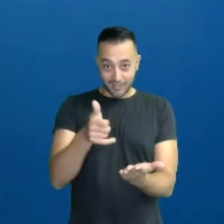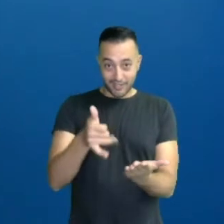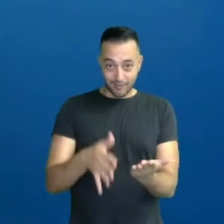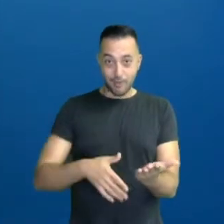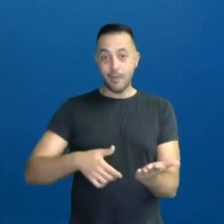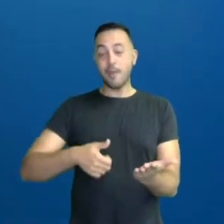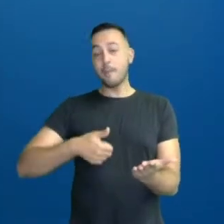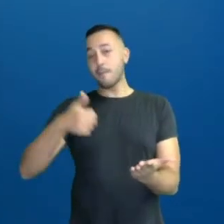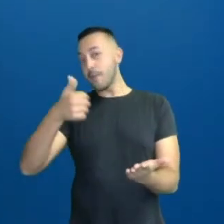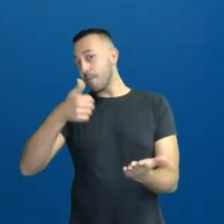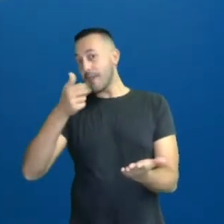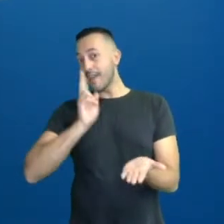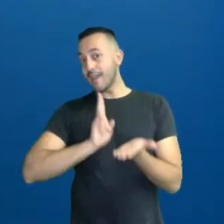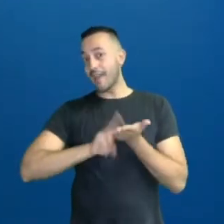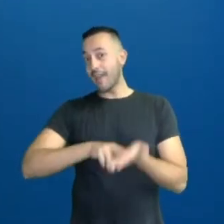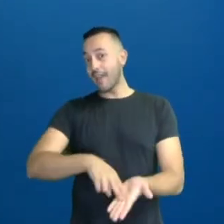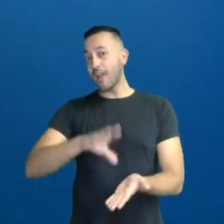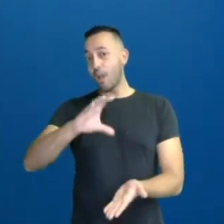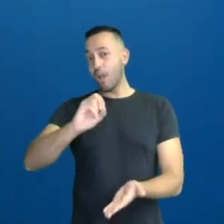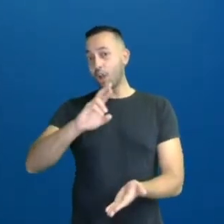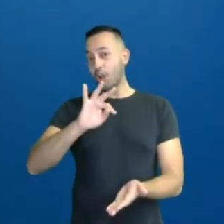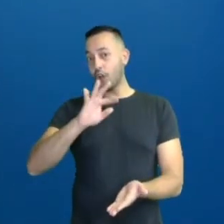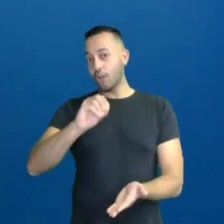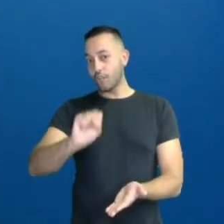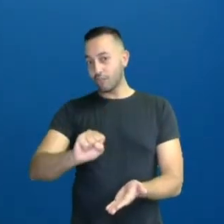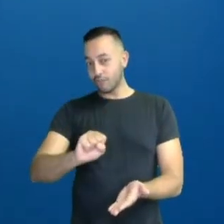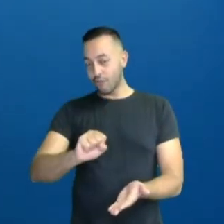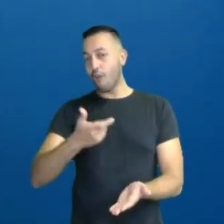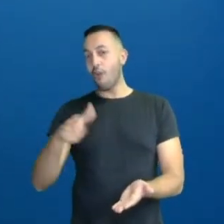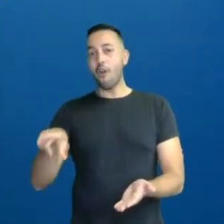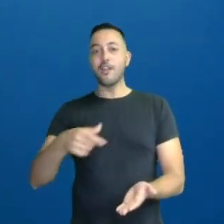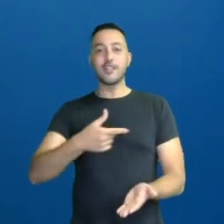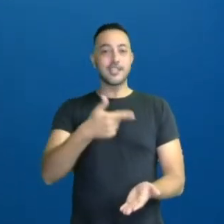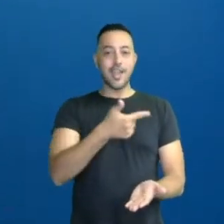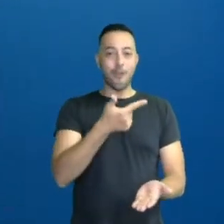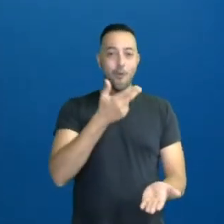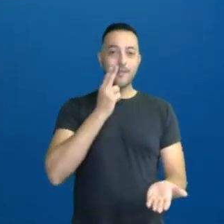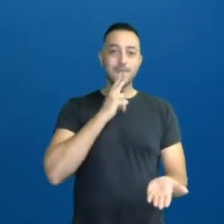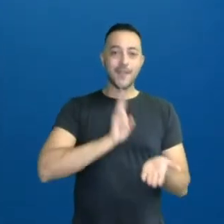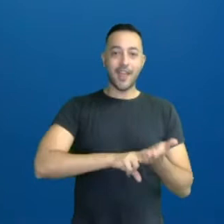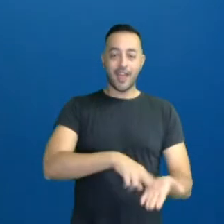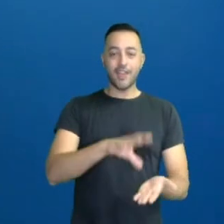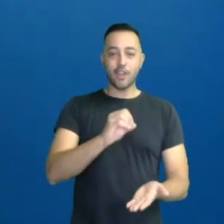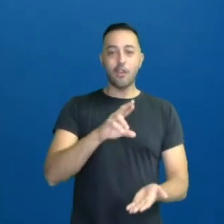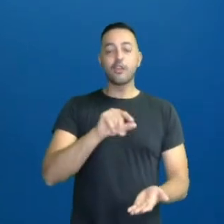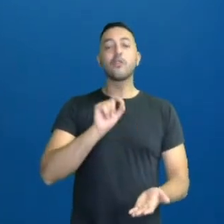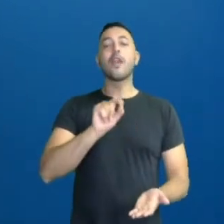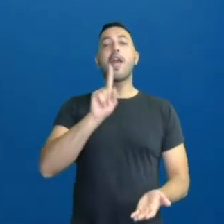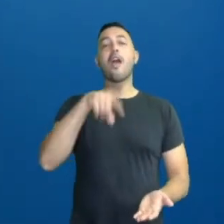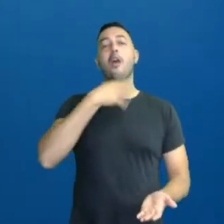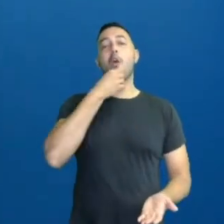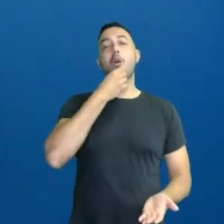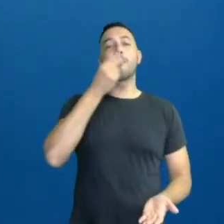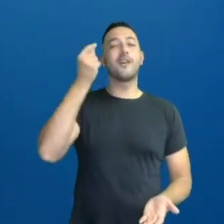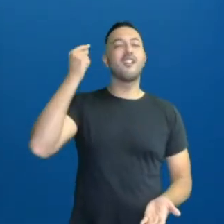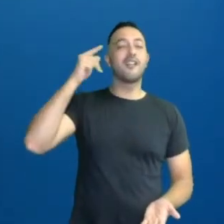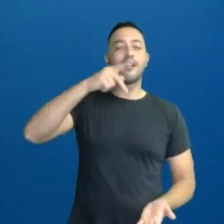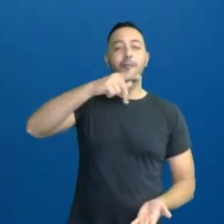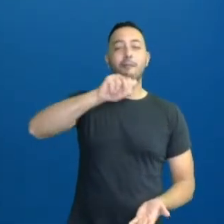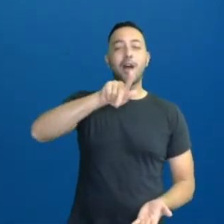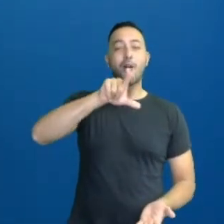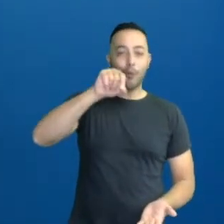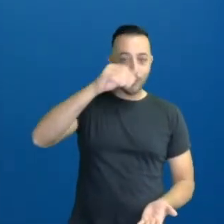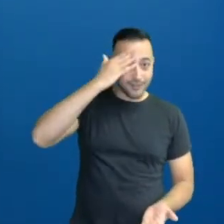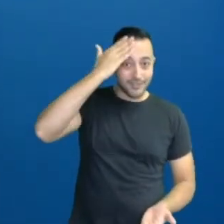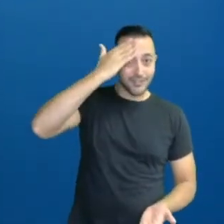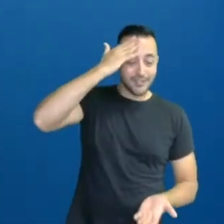1 Coríntios, 2 Coríntios. Que era isso? Eram cartas que Paulo escrevia aos coríntios. Ou seja,